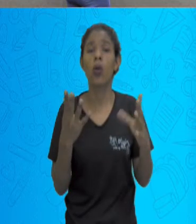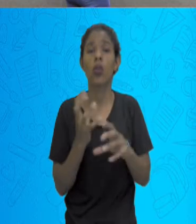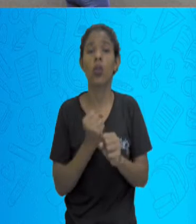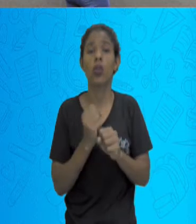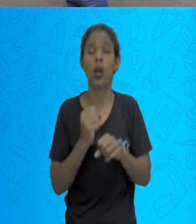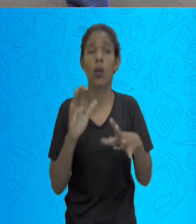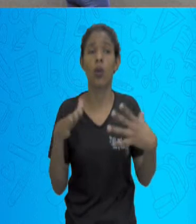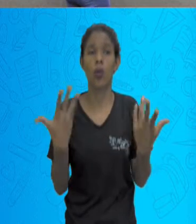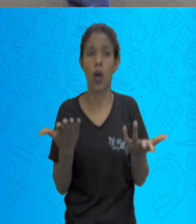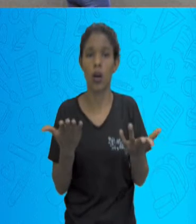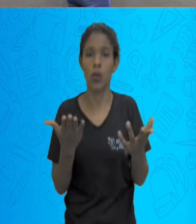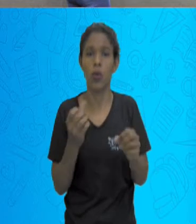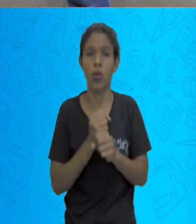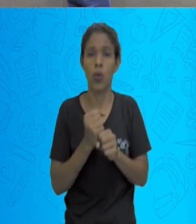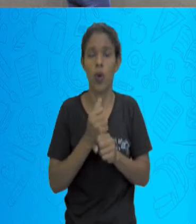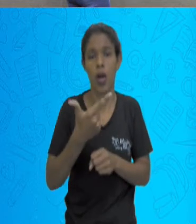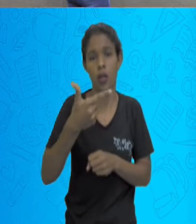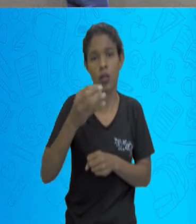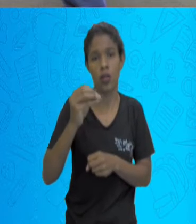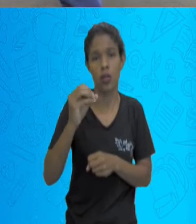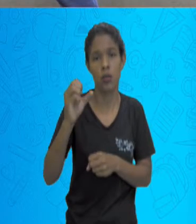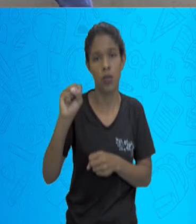2008,